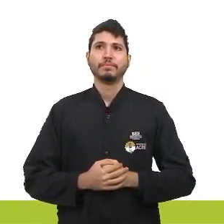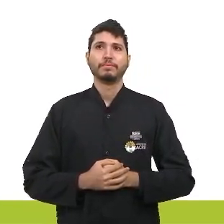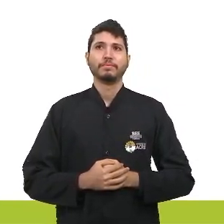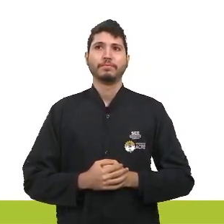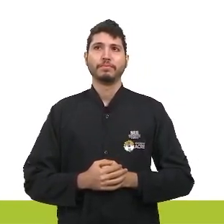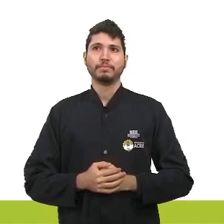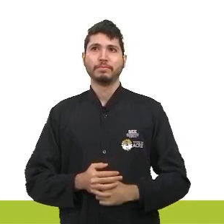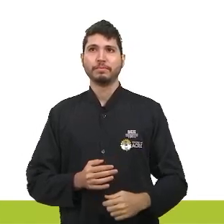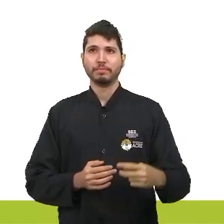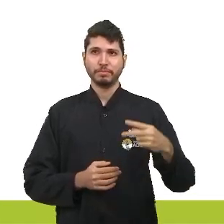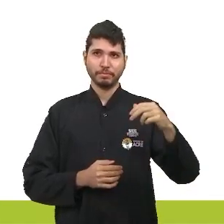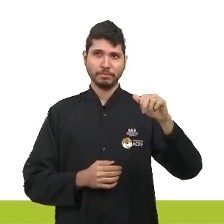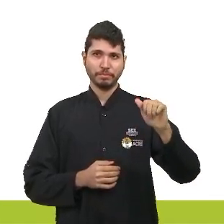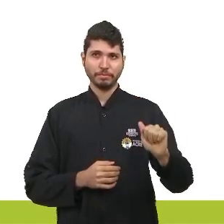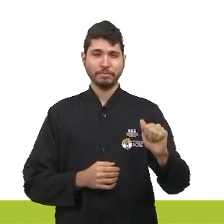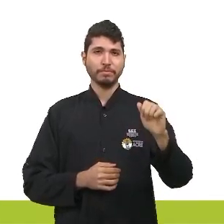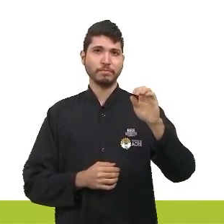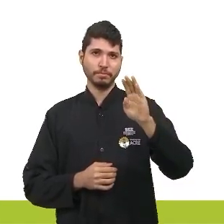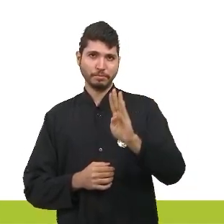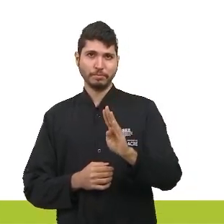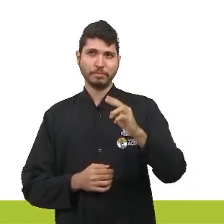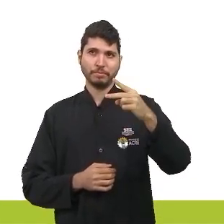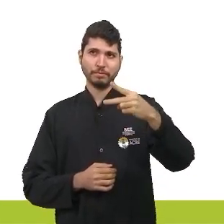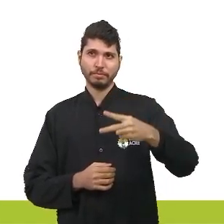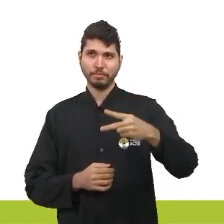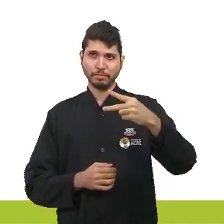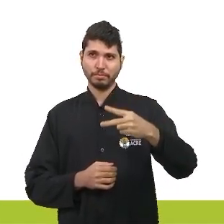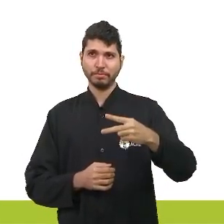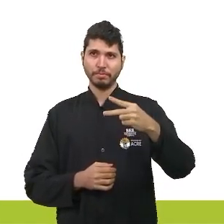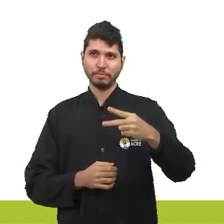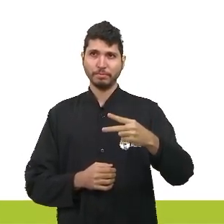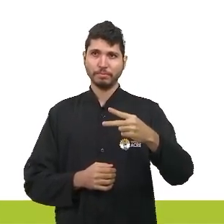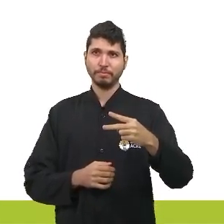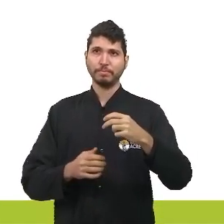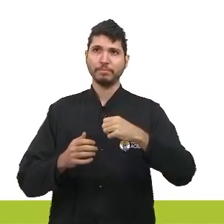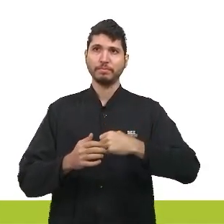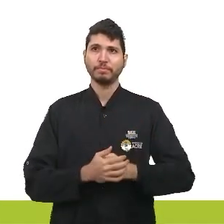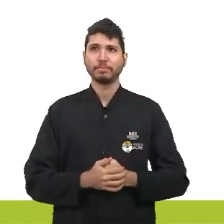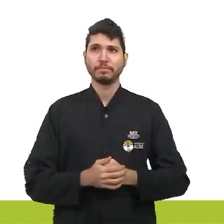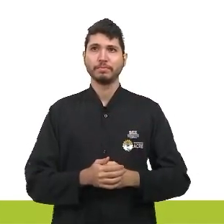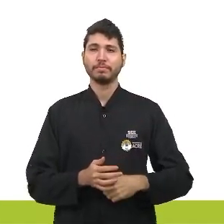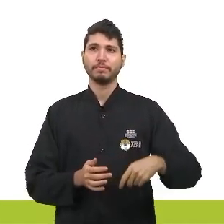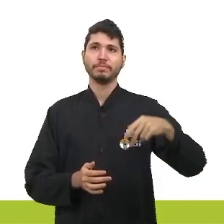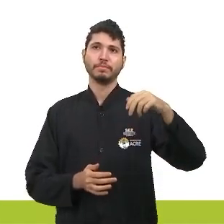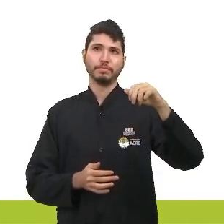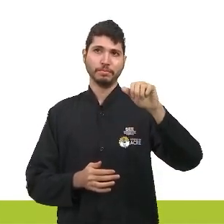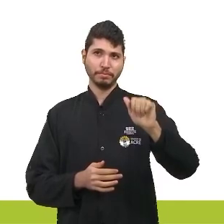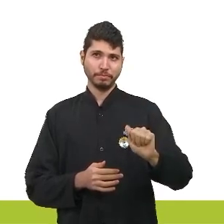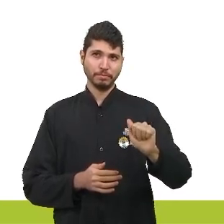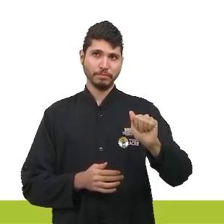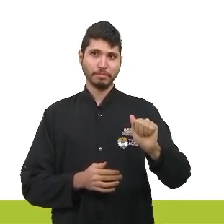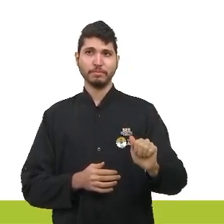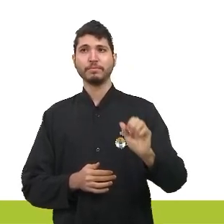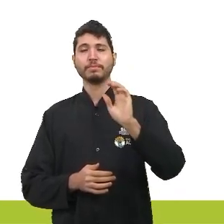A, isso significa que a ocorrência de A não é afetada pela ocorrência de B.